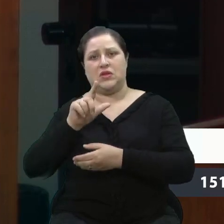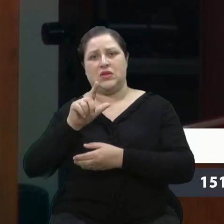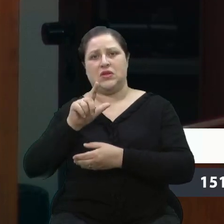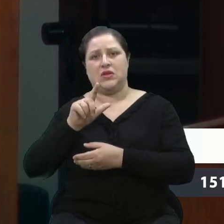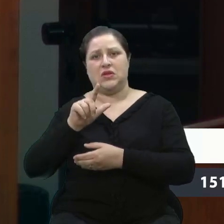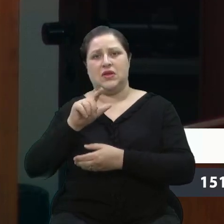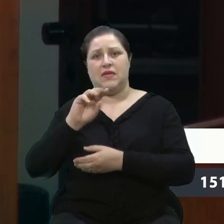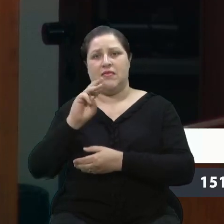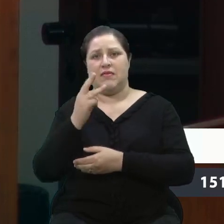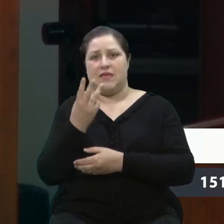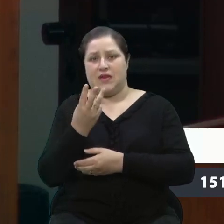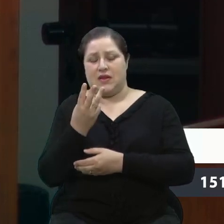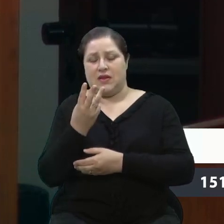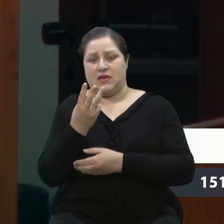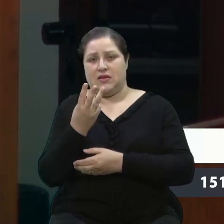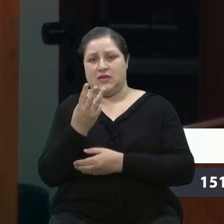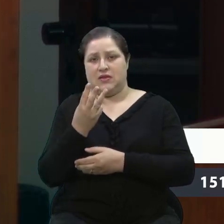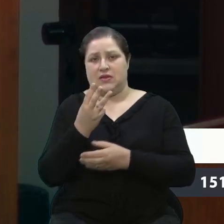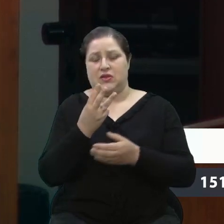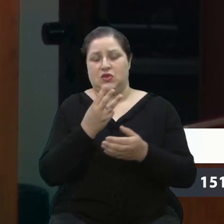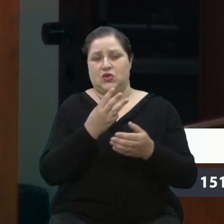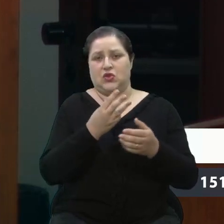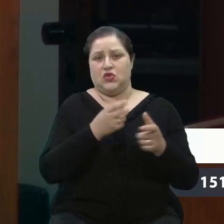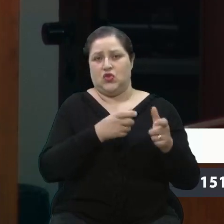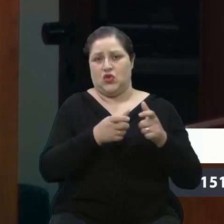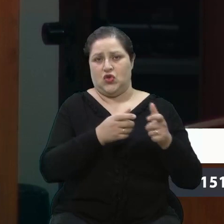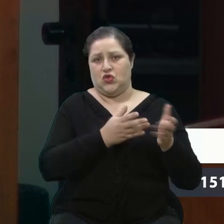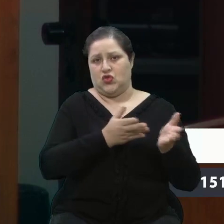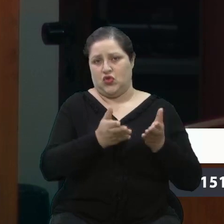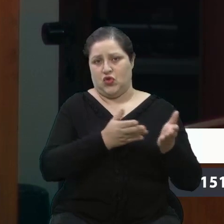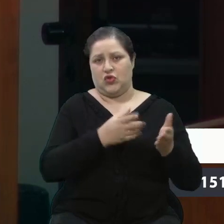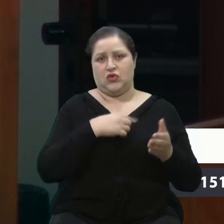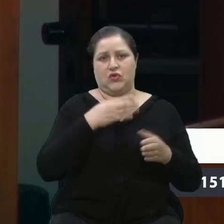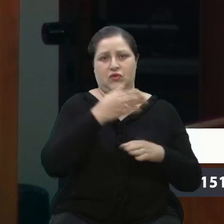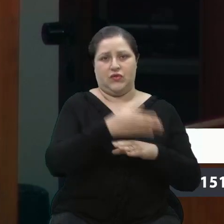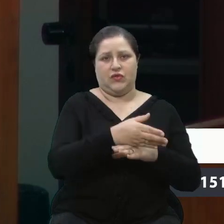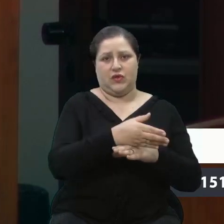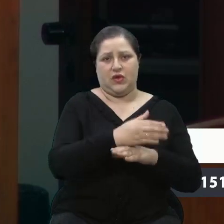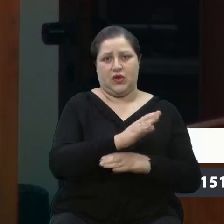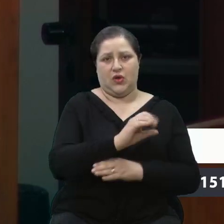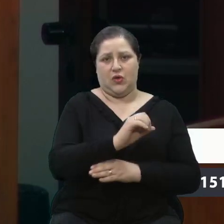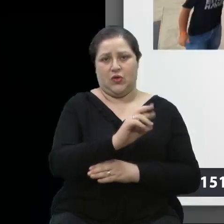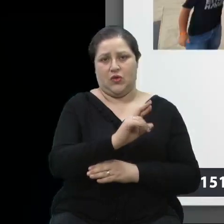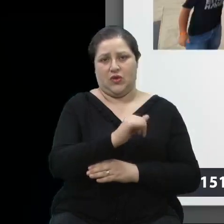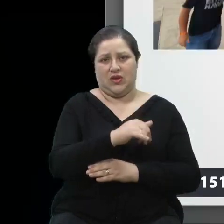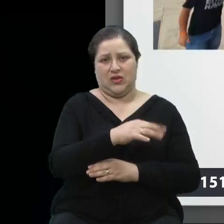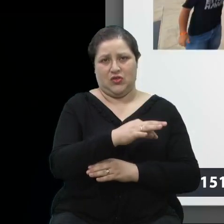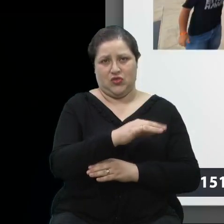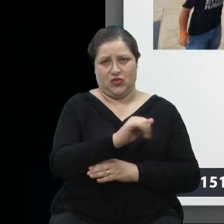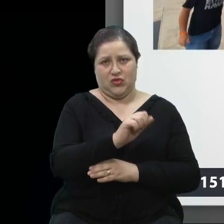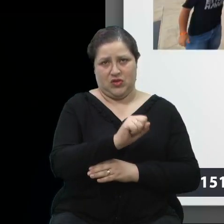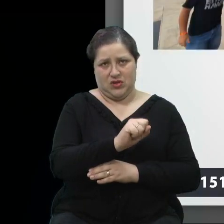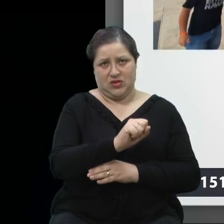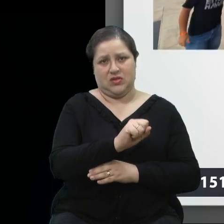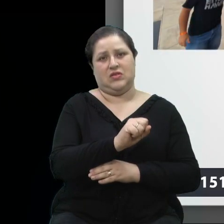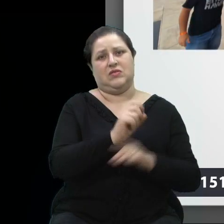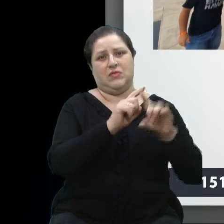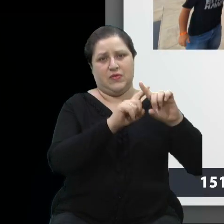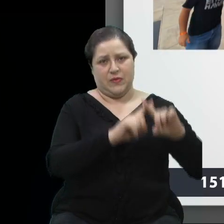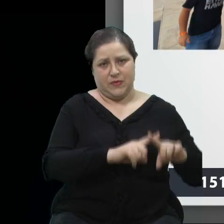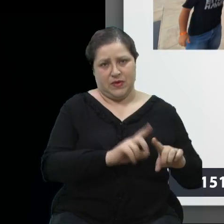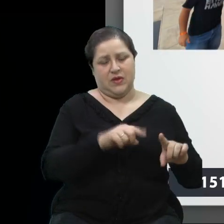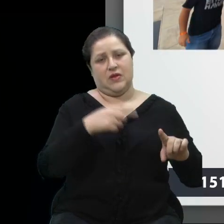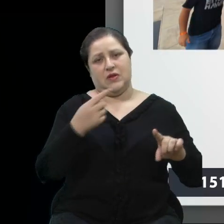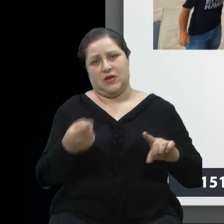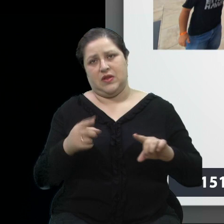semana em São Paulo. Eu fui na Arena Corinthians, assisti Corinthians e Ponte Preta, depois no sábado, no domingo pela manhã, fomos assistir Juventus e São Bento na Moca, que também